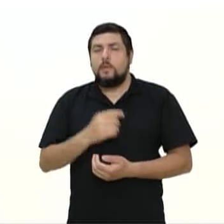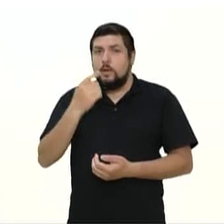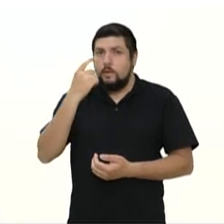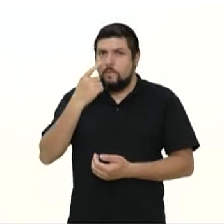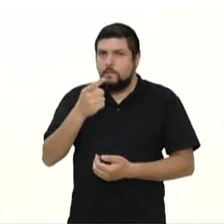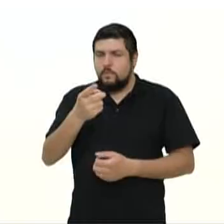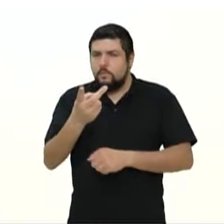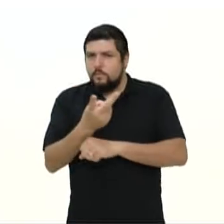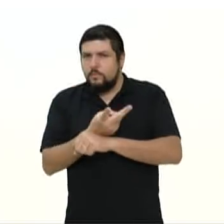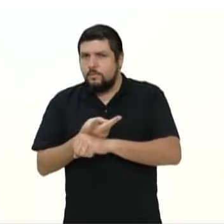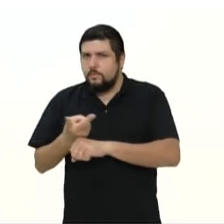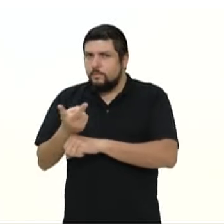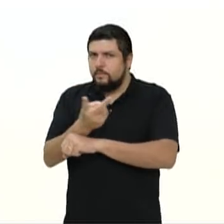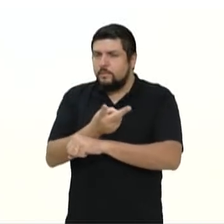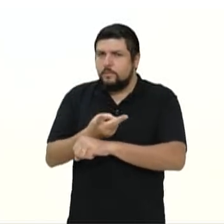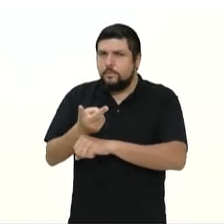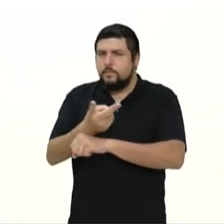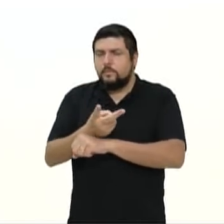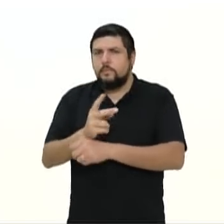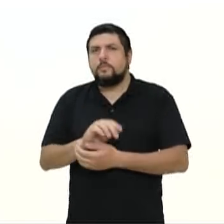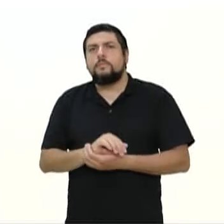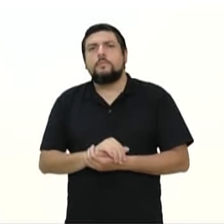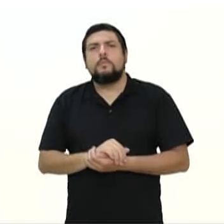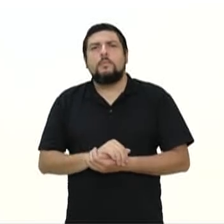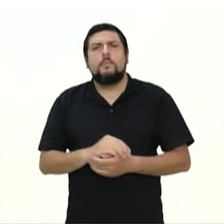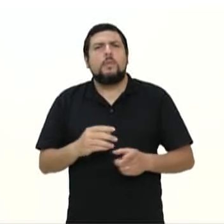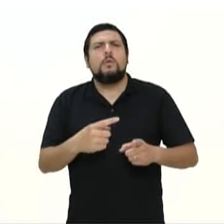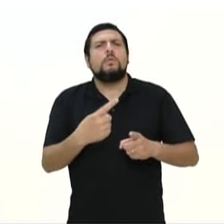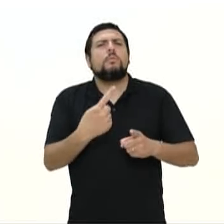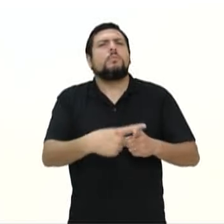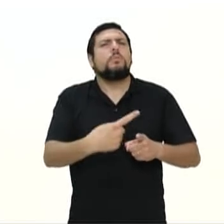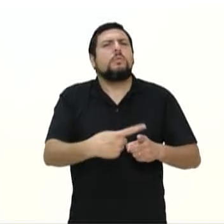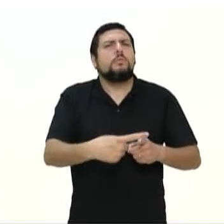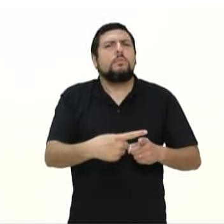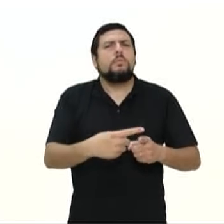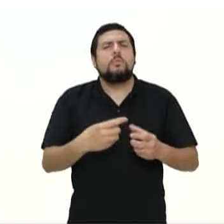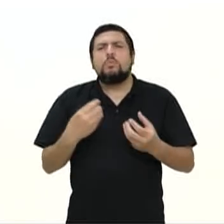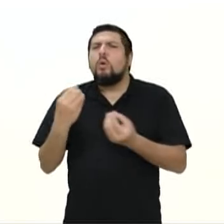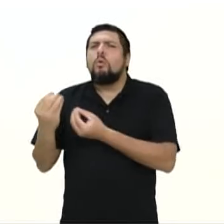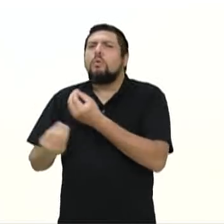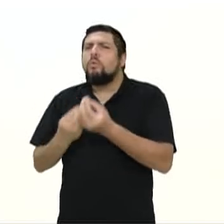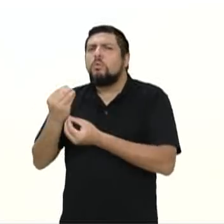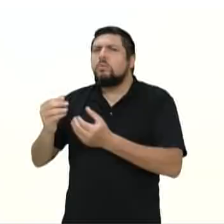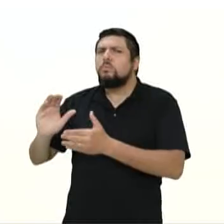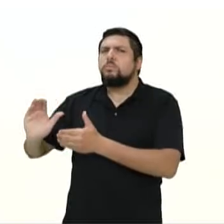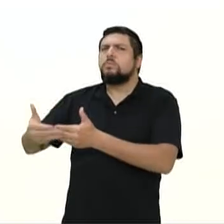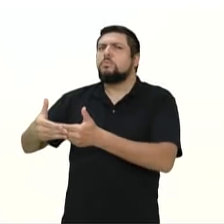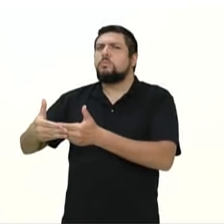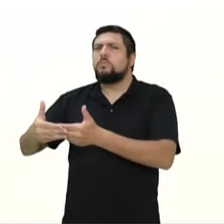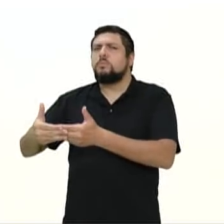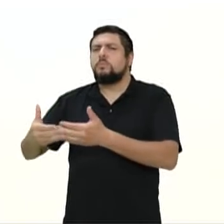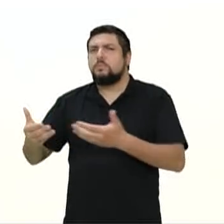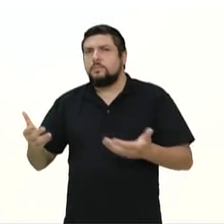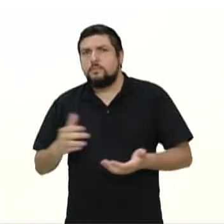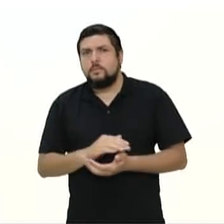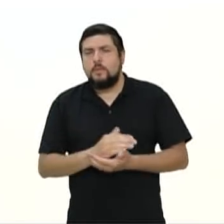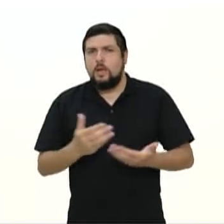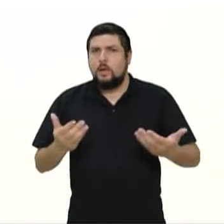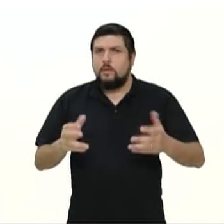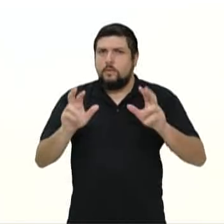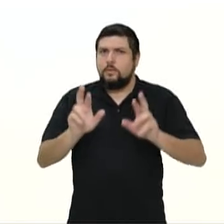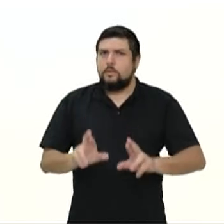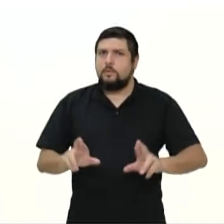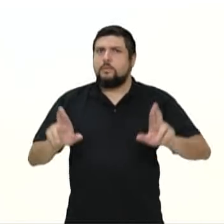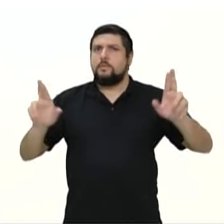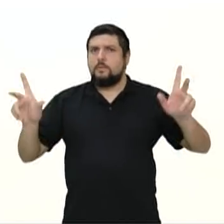que procurar. Por que e como ocorreu o encerramento do lixão? Veja, agora é diferente